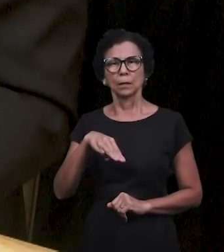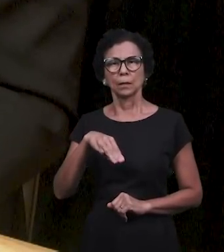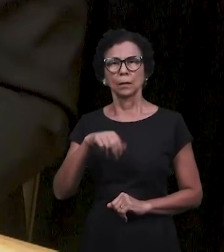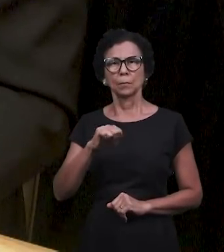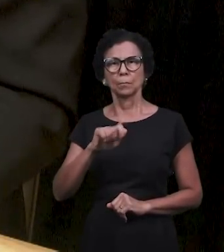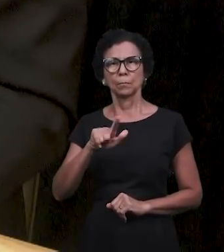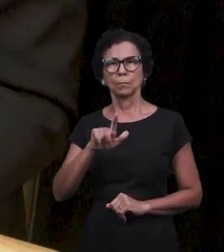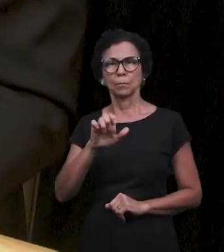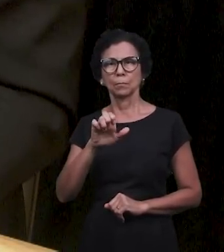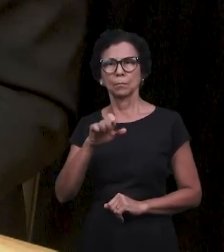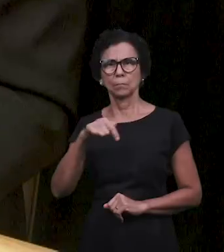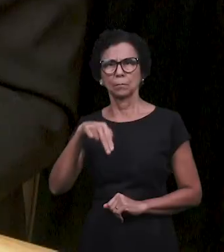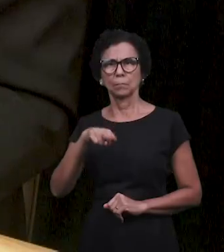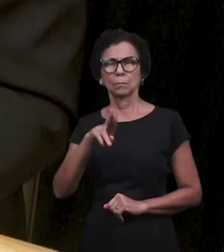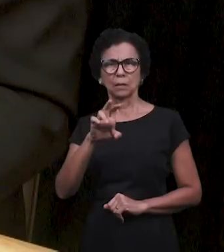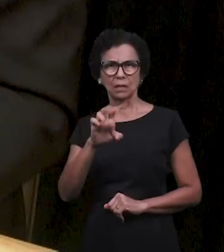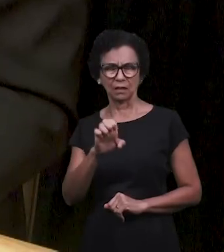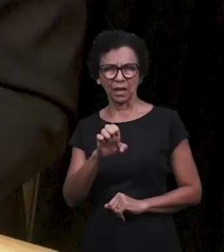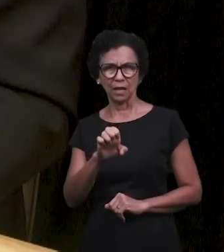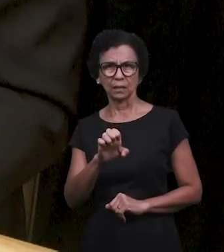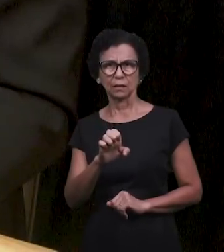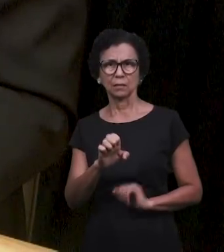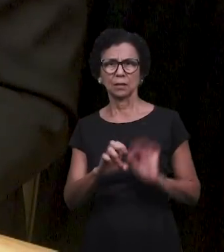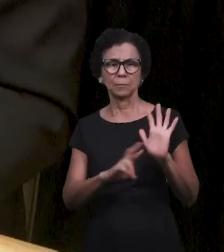fala também de Esaú, carnal.